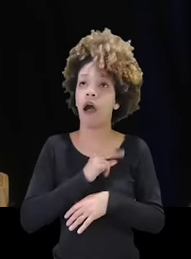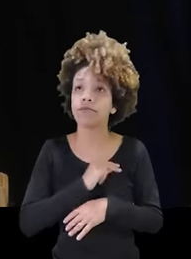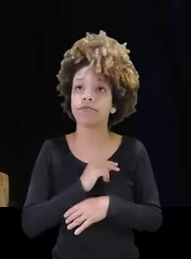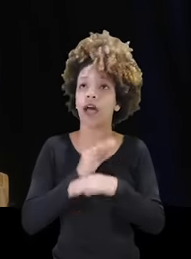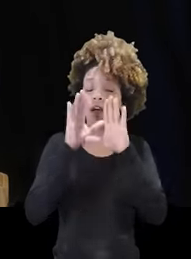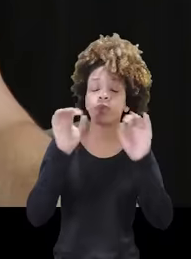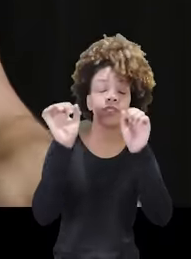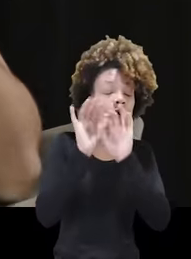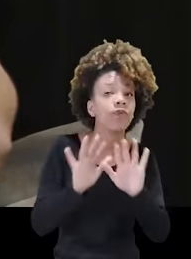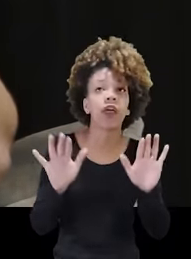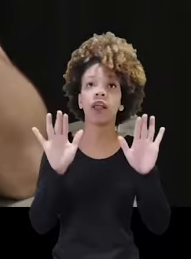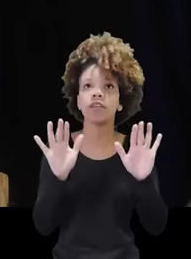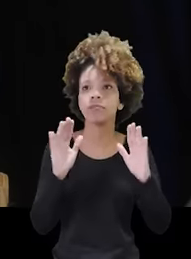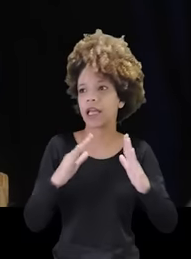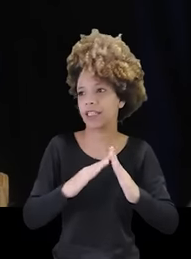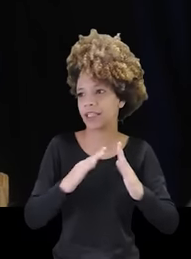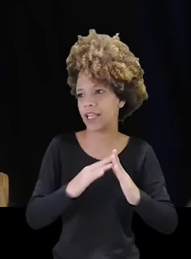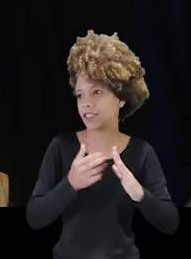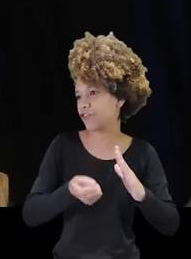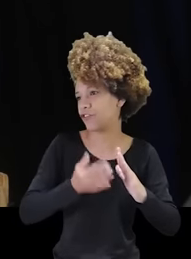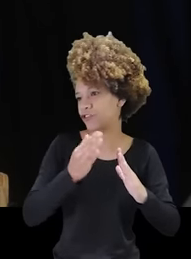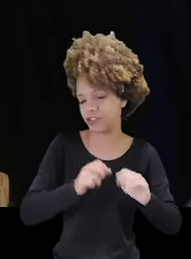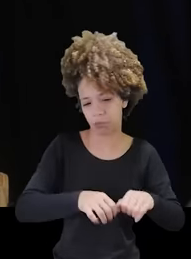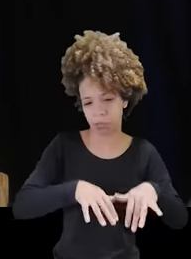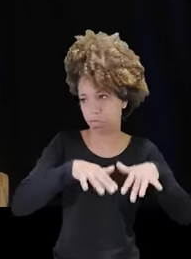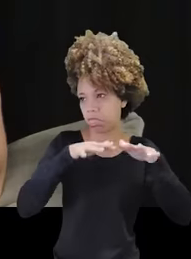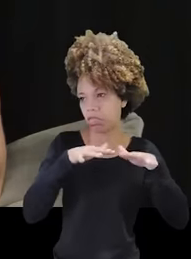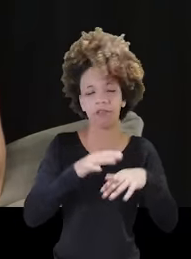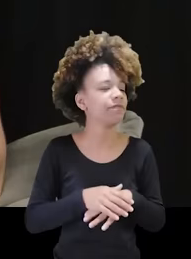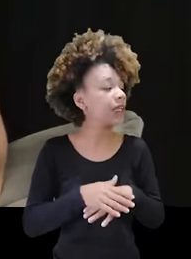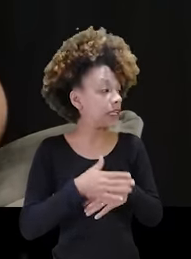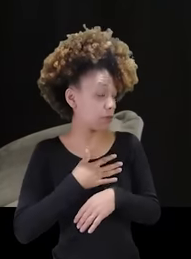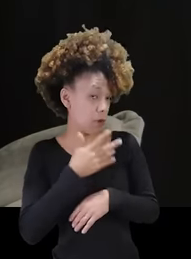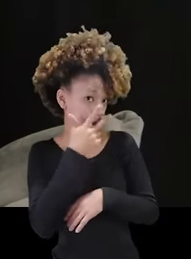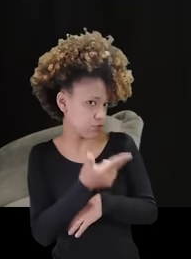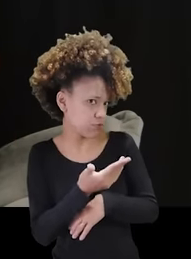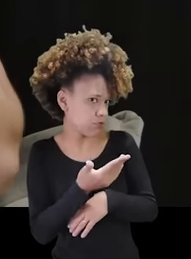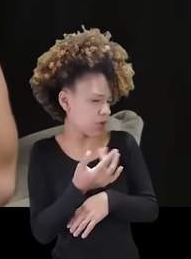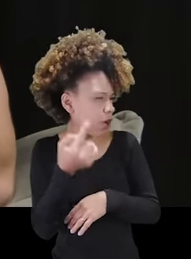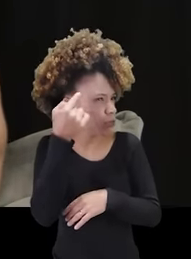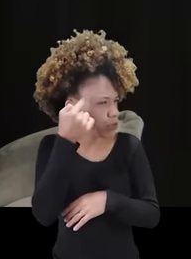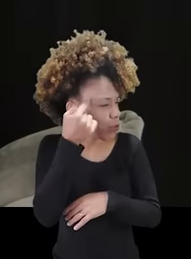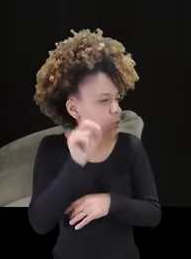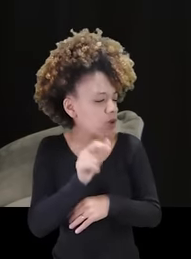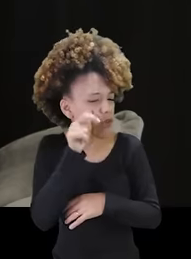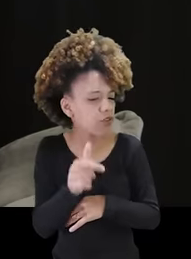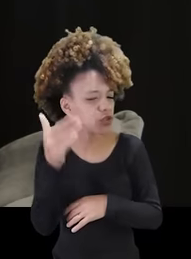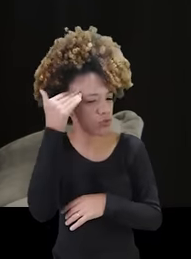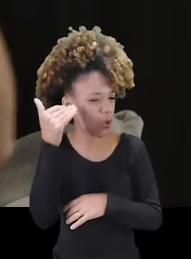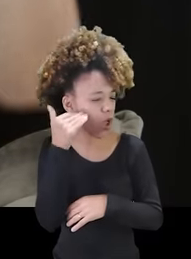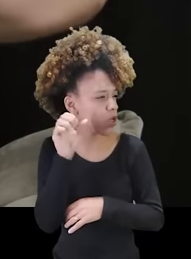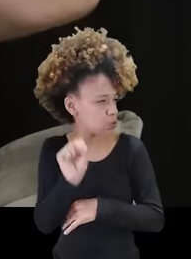bem porque agora o céu tá limpo e a cara dele toda toda alagada machismo já fez assim porque na minha cabeça o que que eu vejo